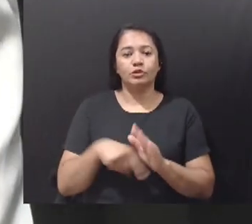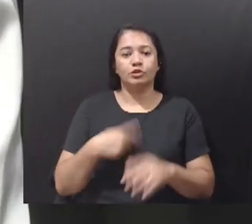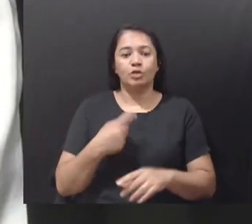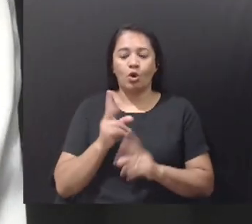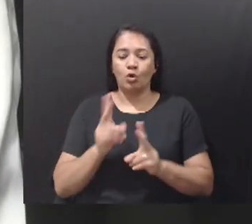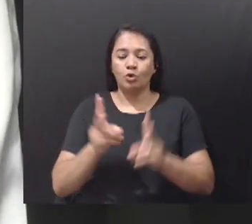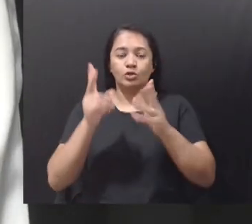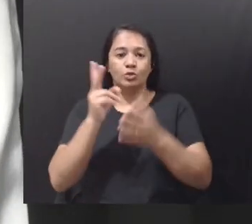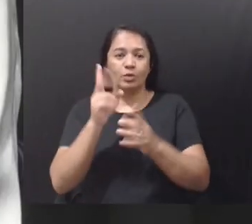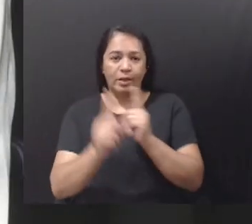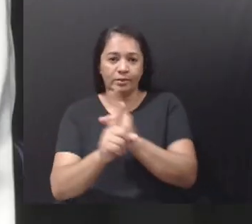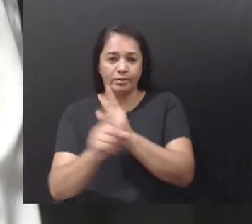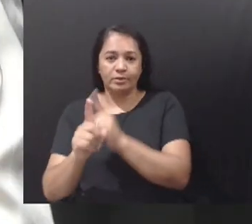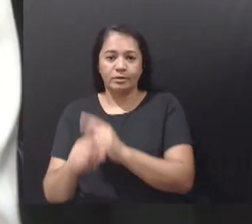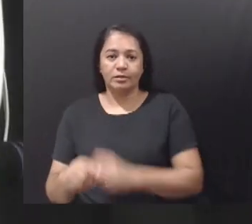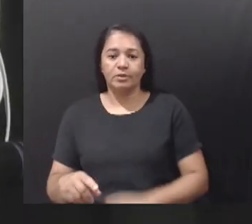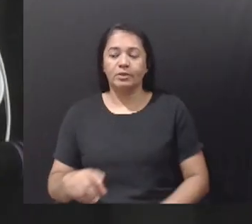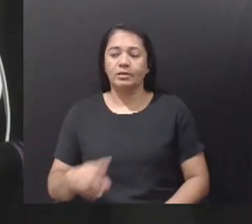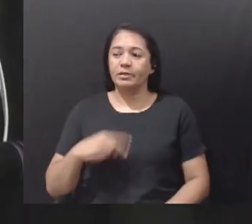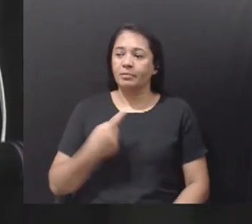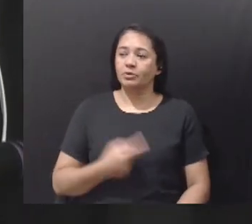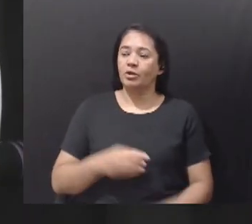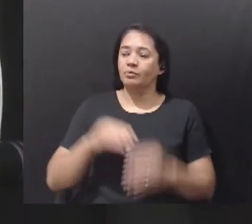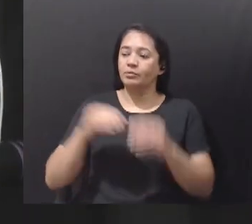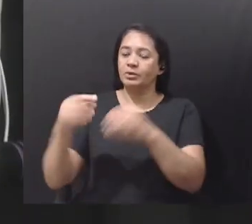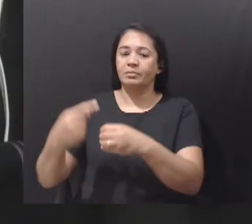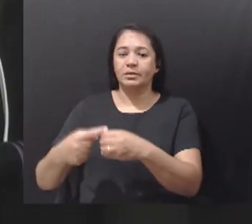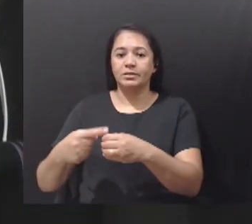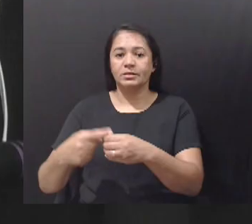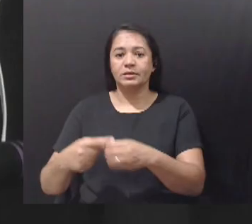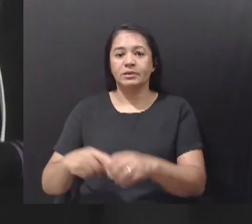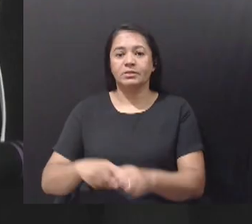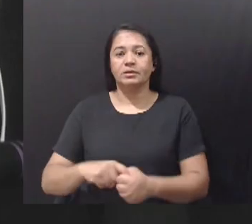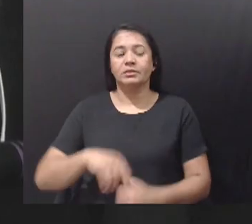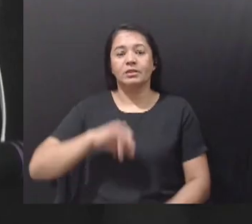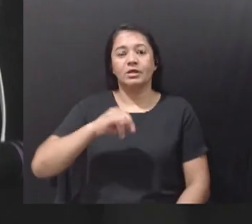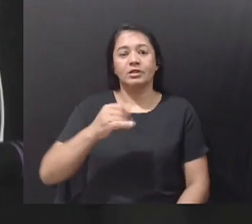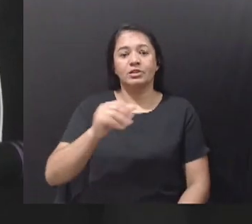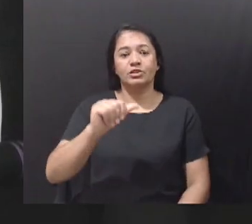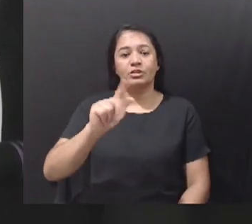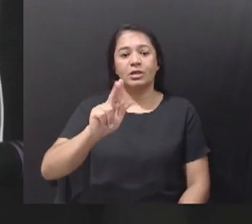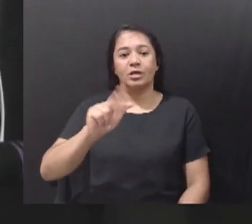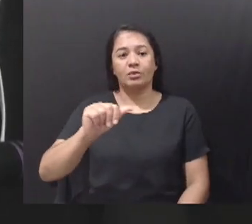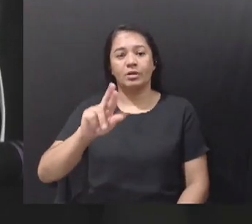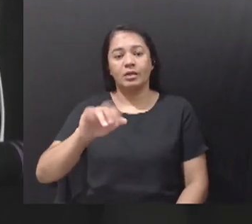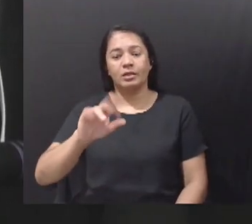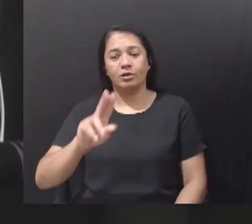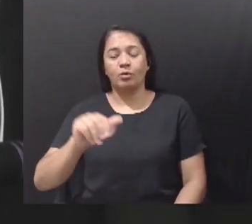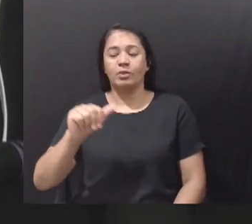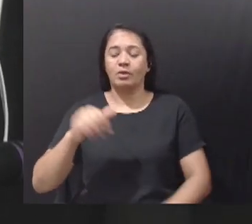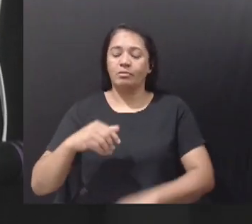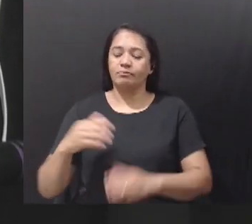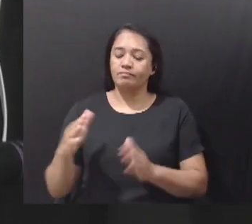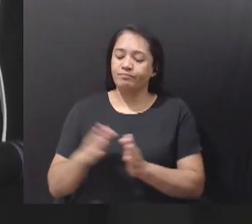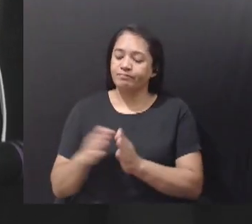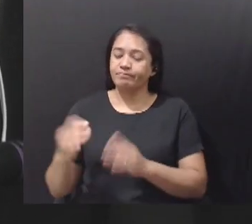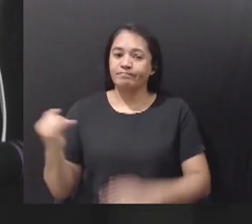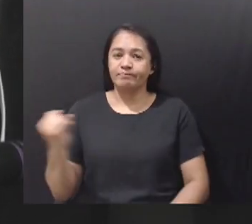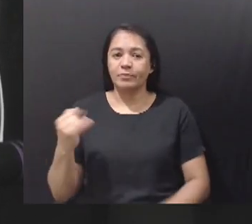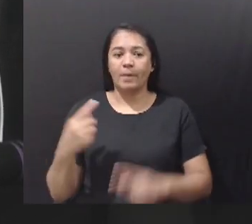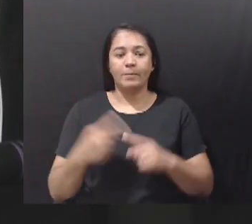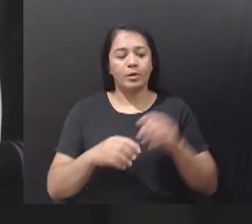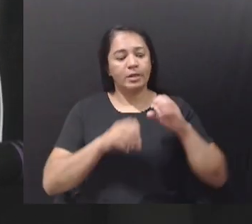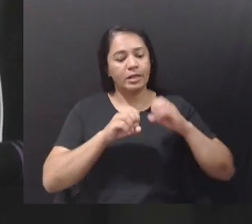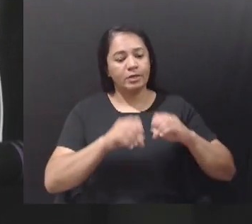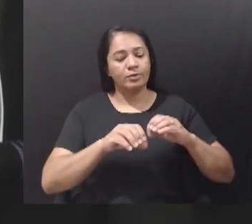né? Nós viemos para Jaguariúna a convite do prefeito Gustavo Reis. Foi um momento importante também. Educação é uma tarefa maravilhosa,